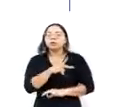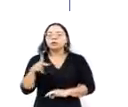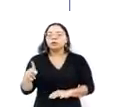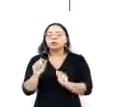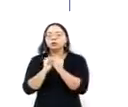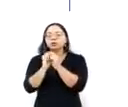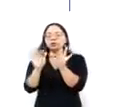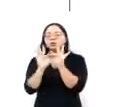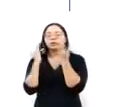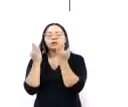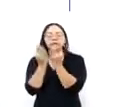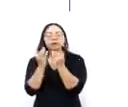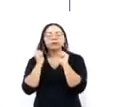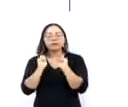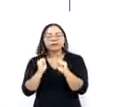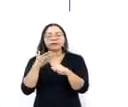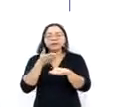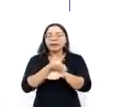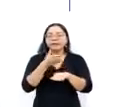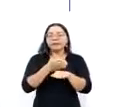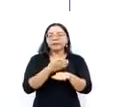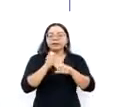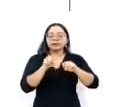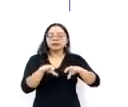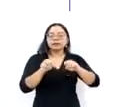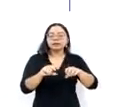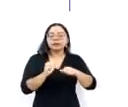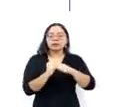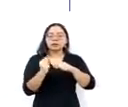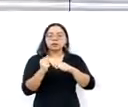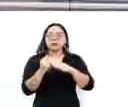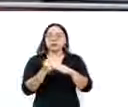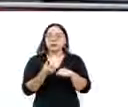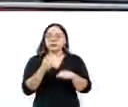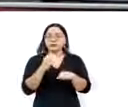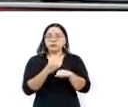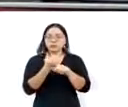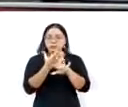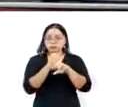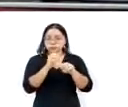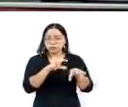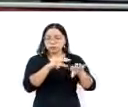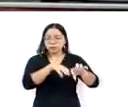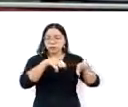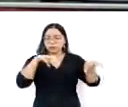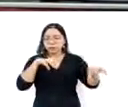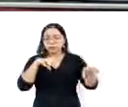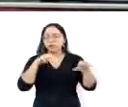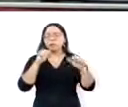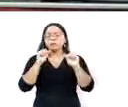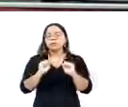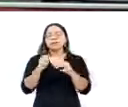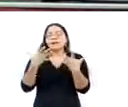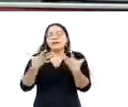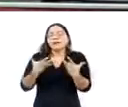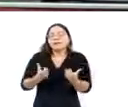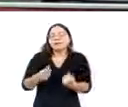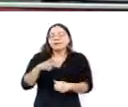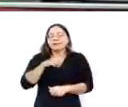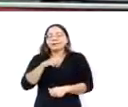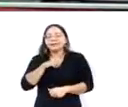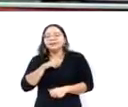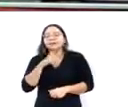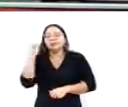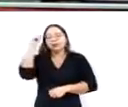gestores, professores e família pudessem participar do ensino remoto, mas de uma forma que ele pudesse aceitar que